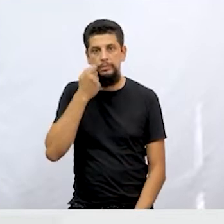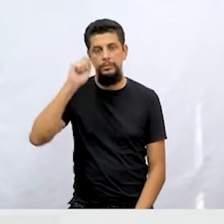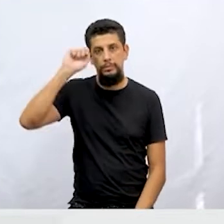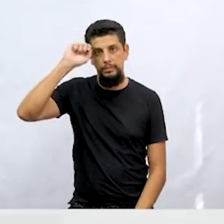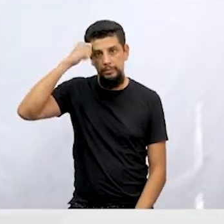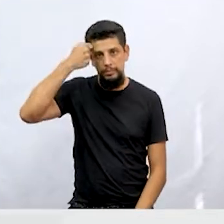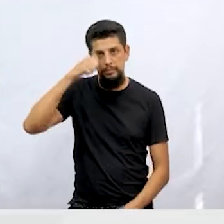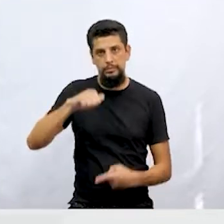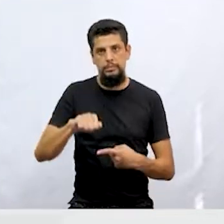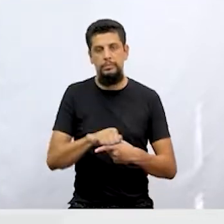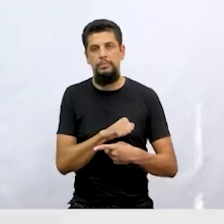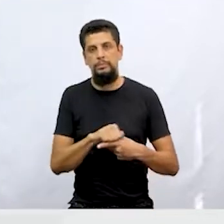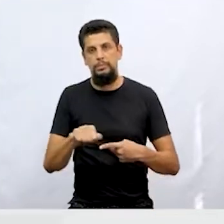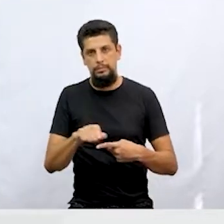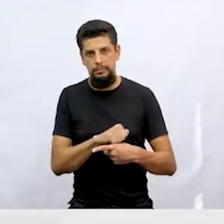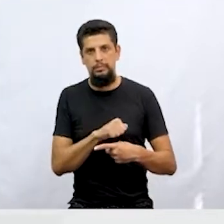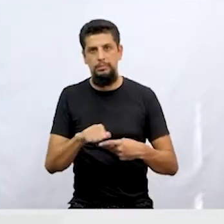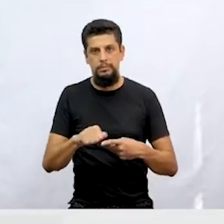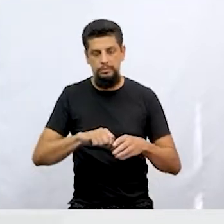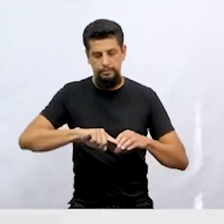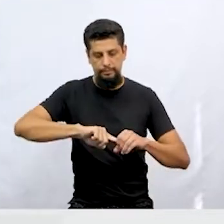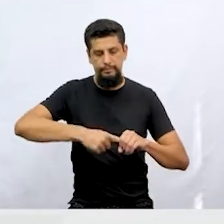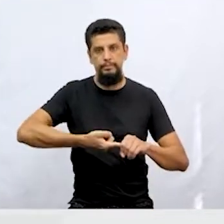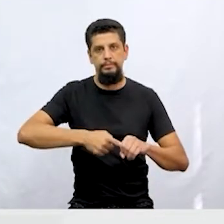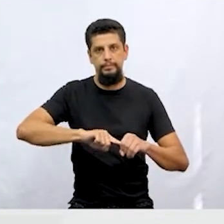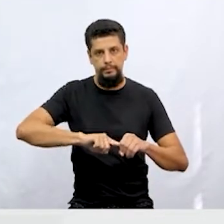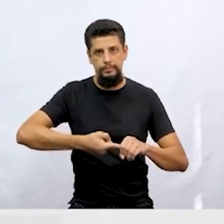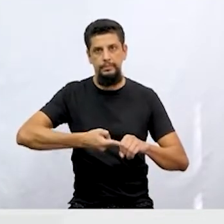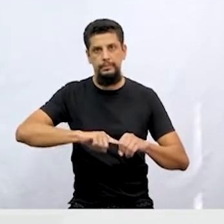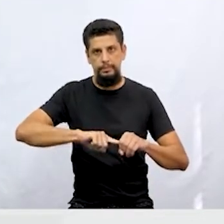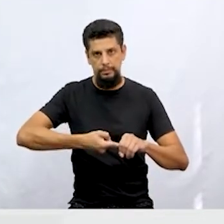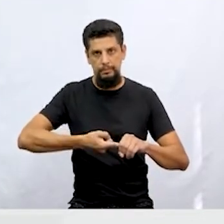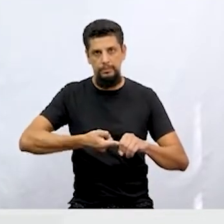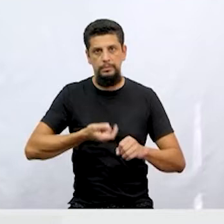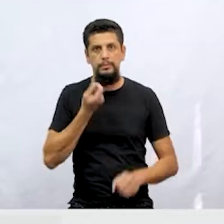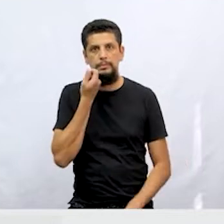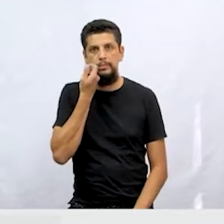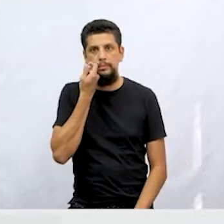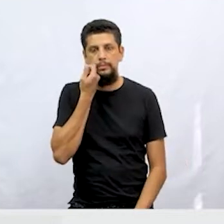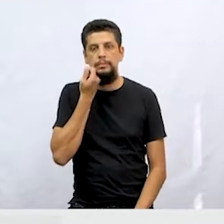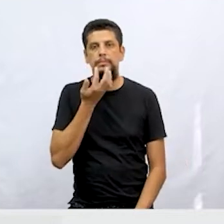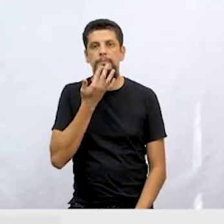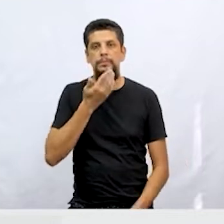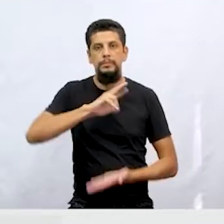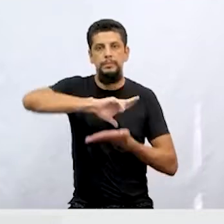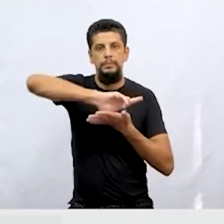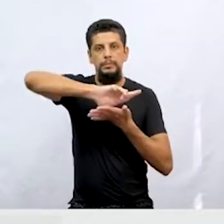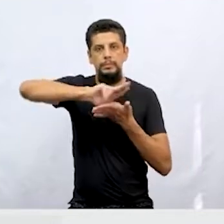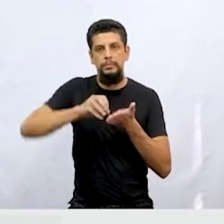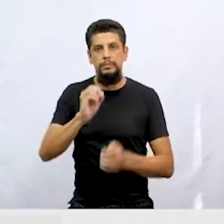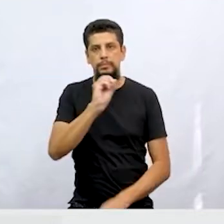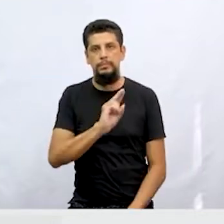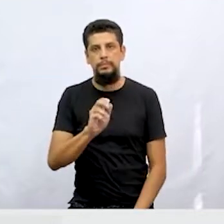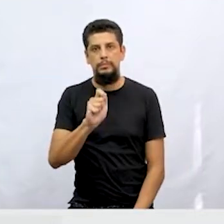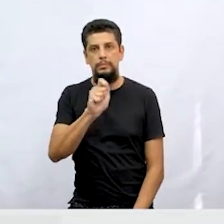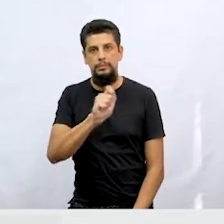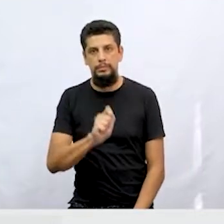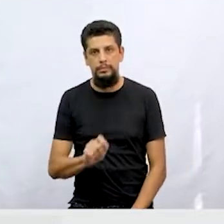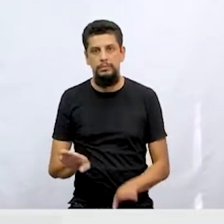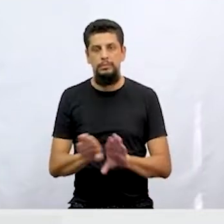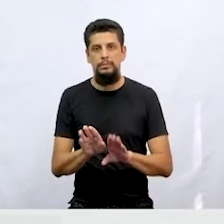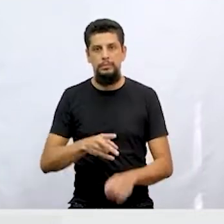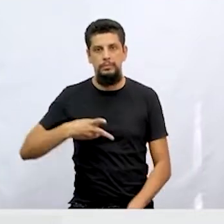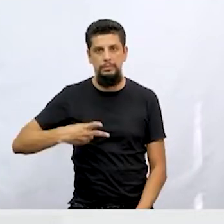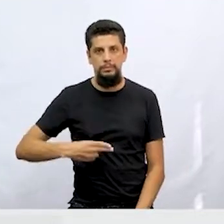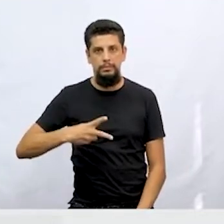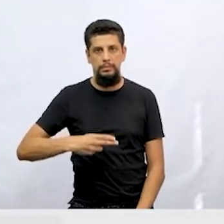preto, borracha, apontador, lápis de cor ou giz de cera e a